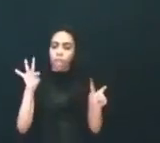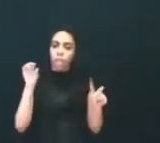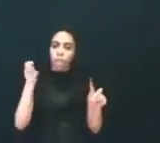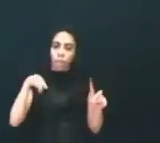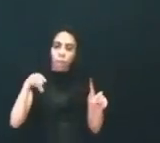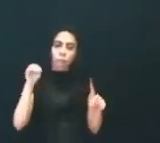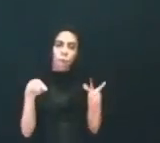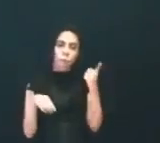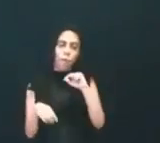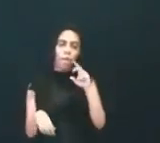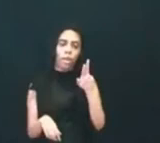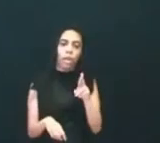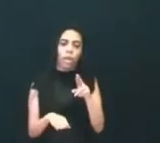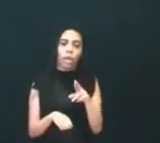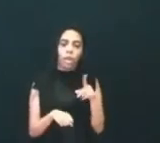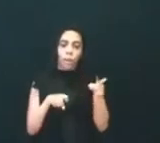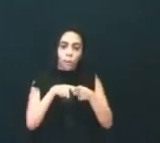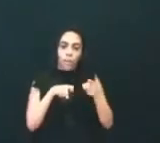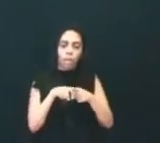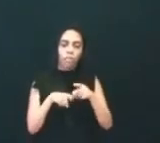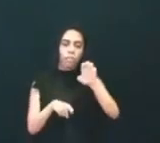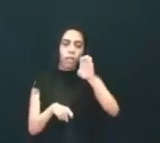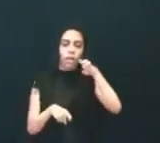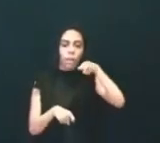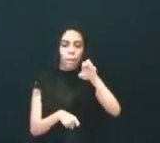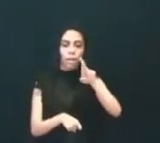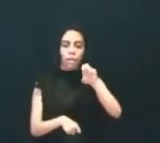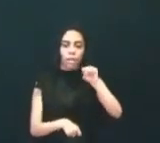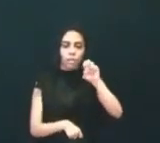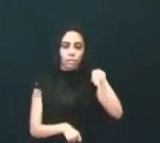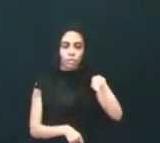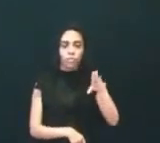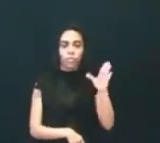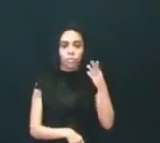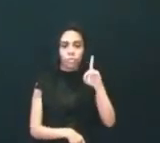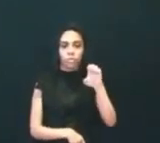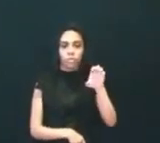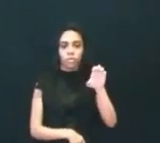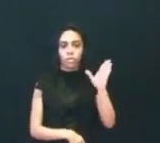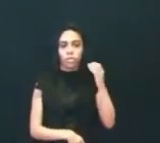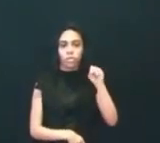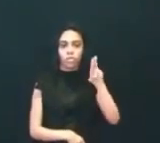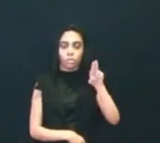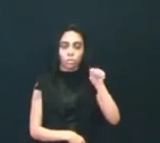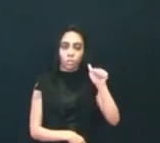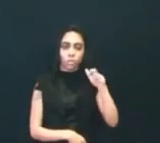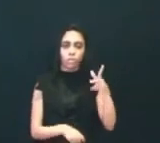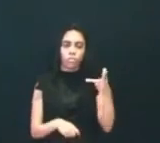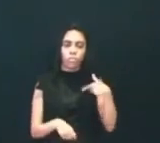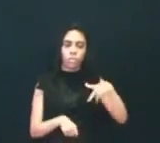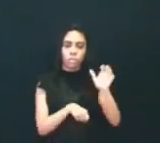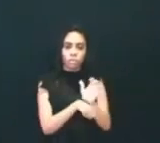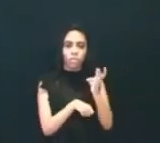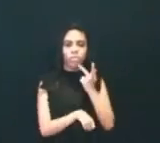pelo Dr. Emerson de Souza, médico hematologista do Centro de Hematologia e Hemoterapia do